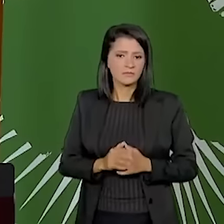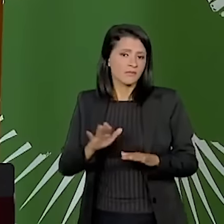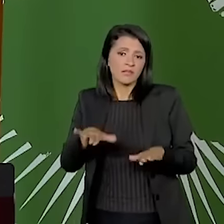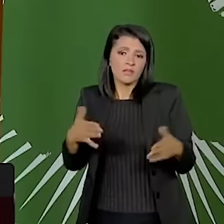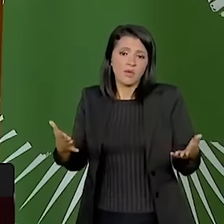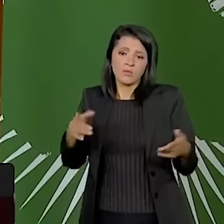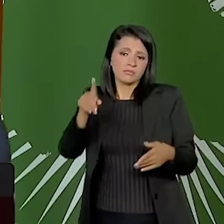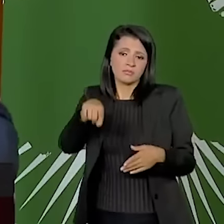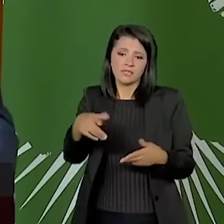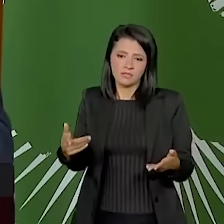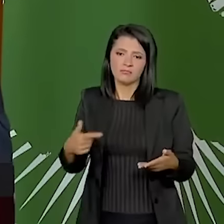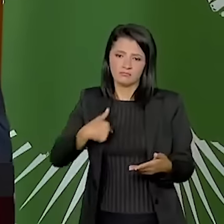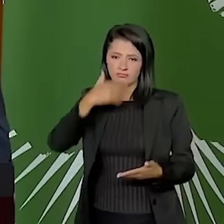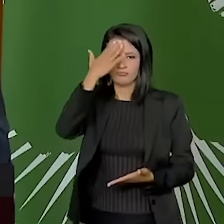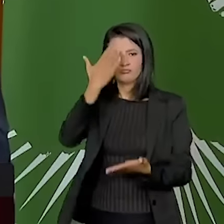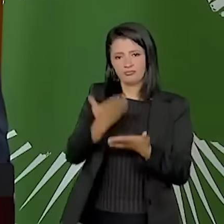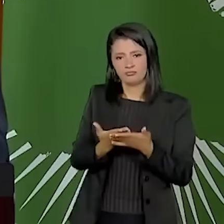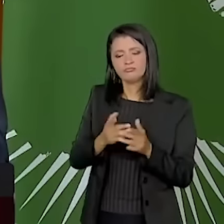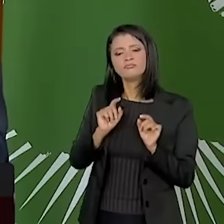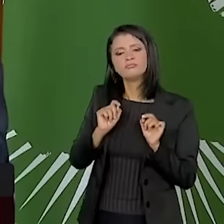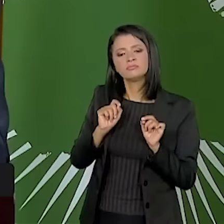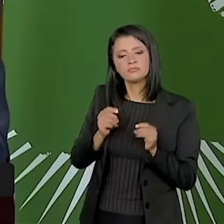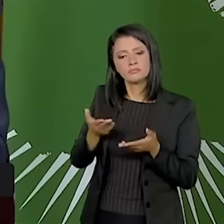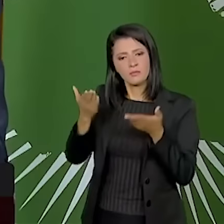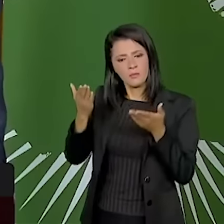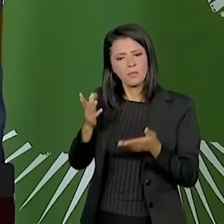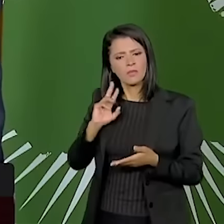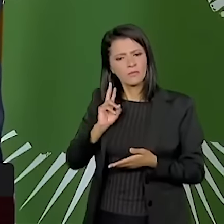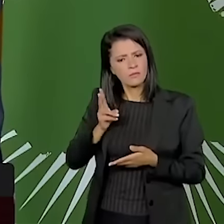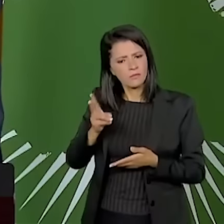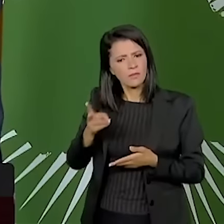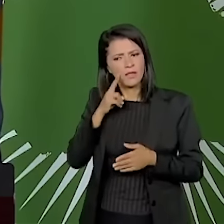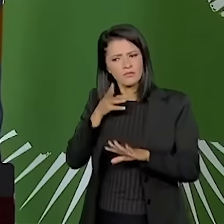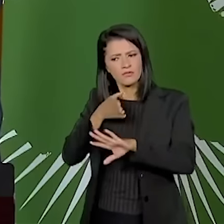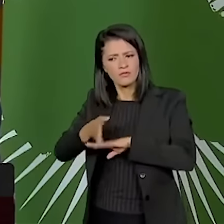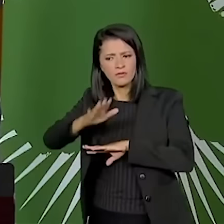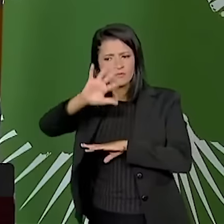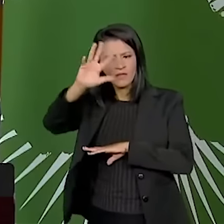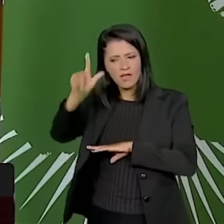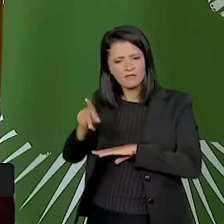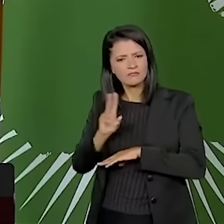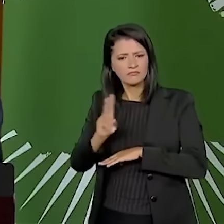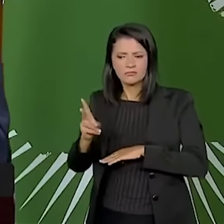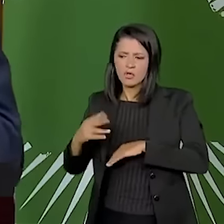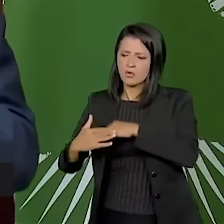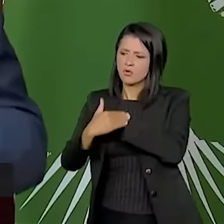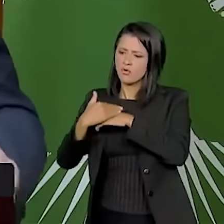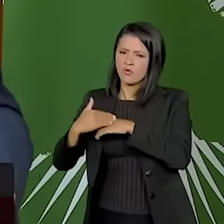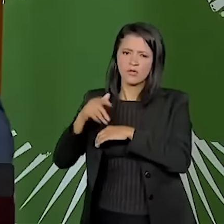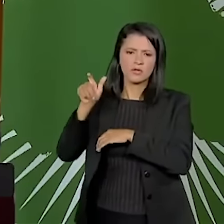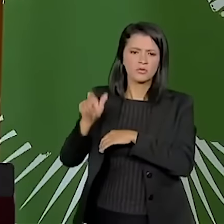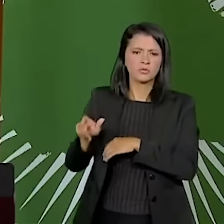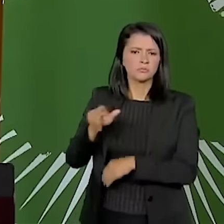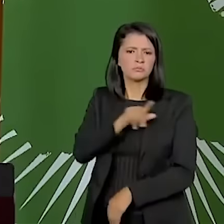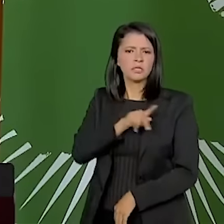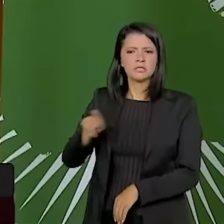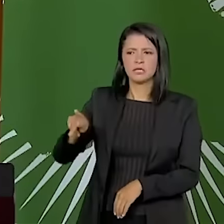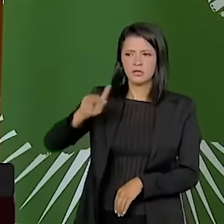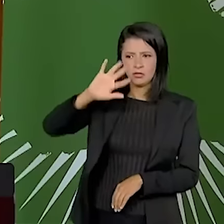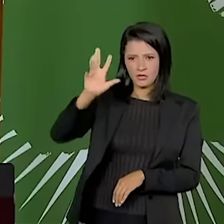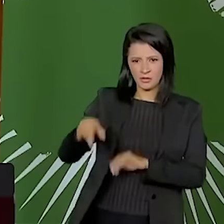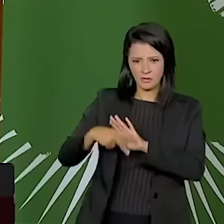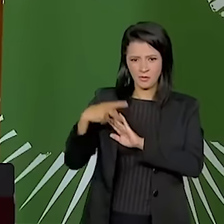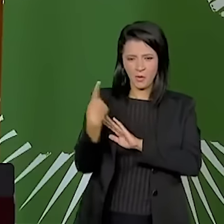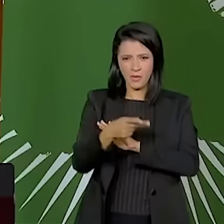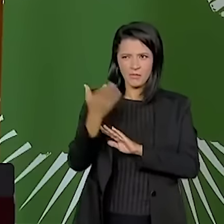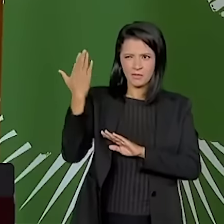isso. E eu acho que, a cada vez que eu venho à África, a cada vez que eu converso com o presidente da África, eu estava conversando com o